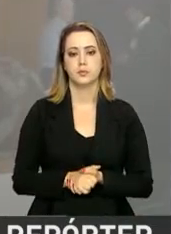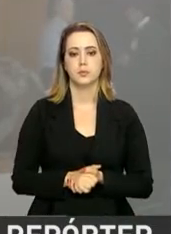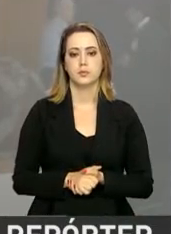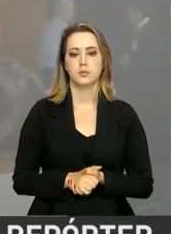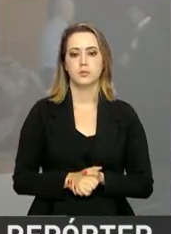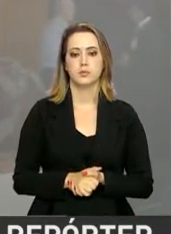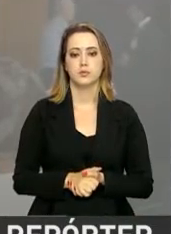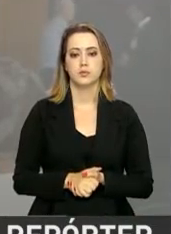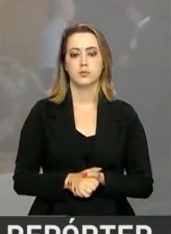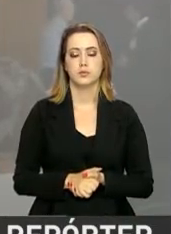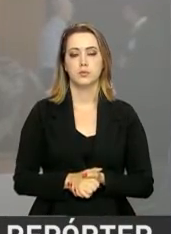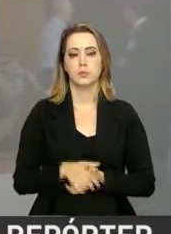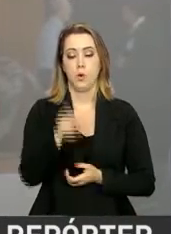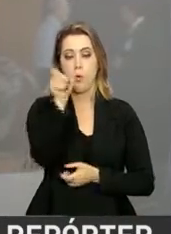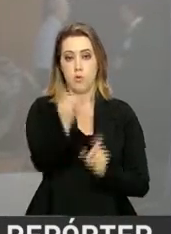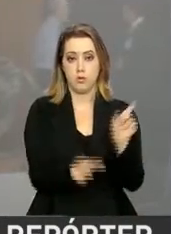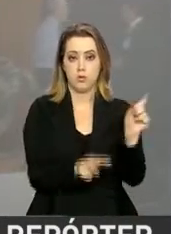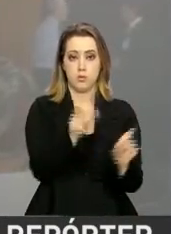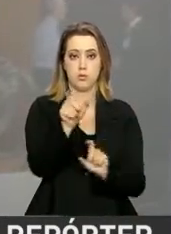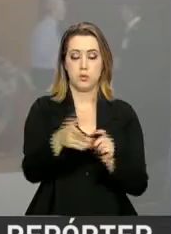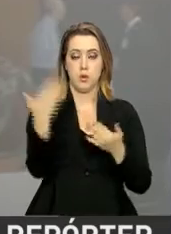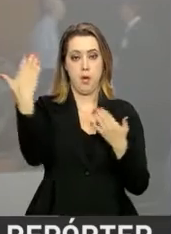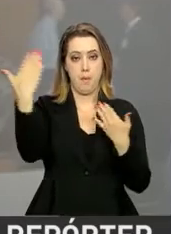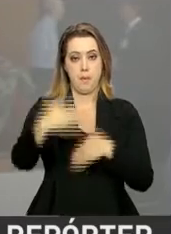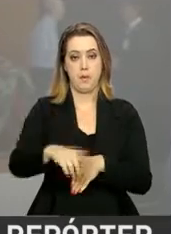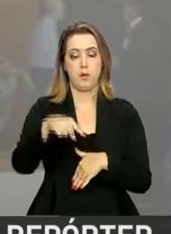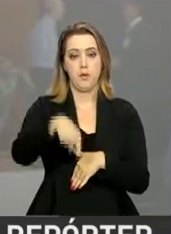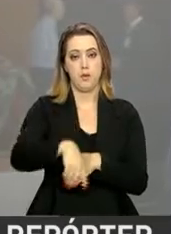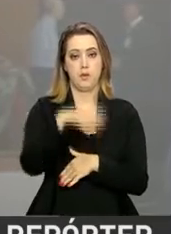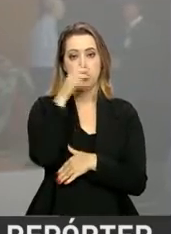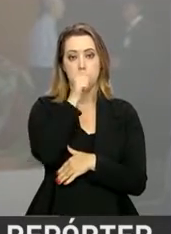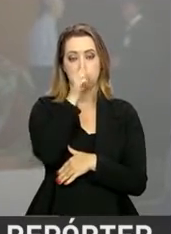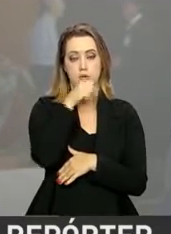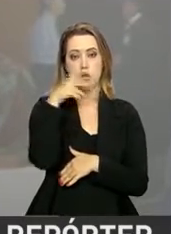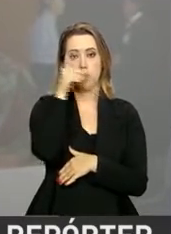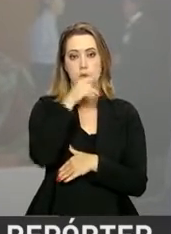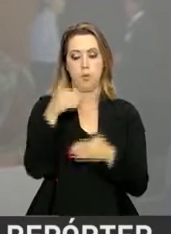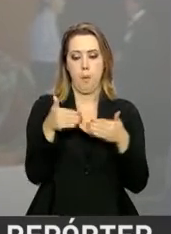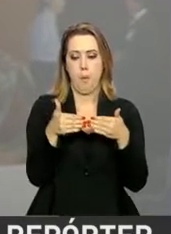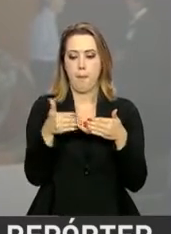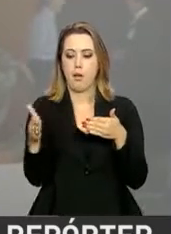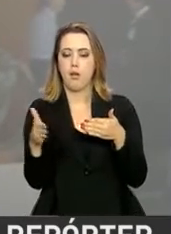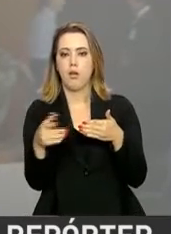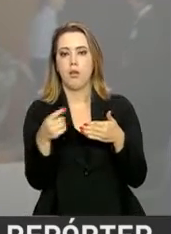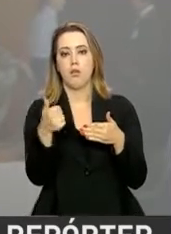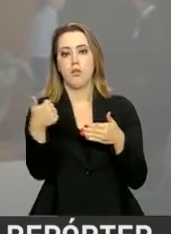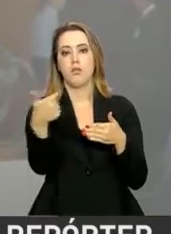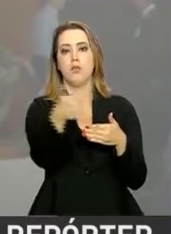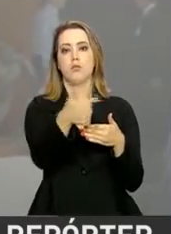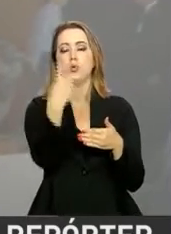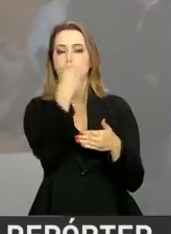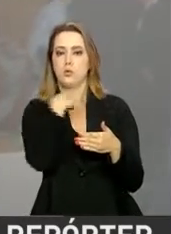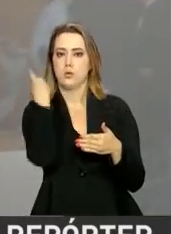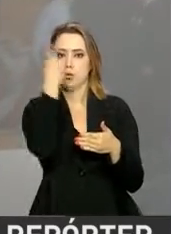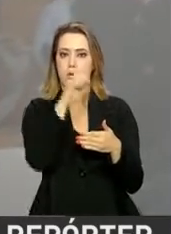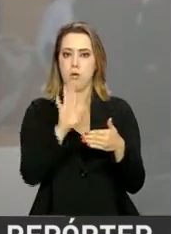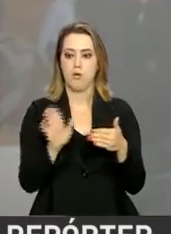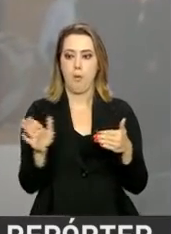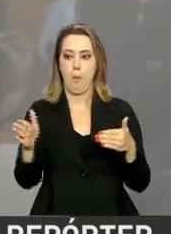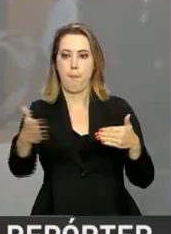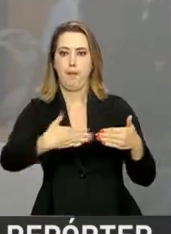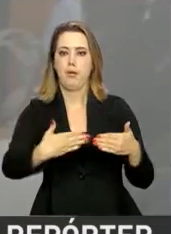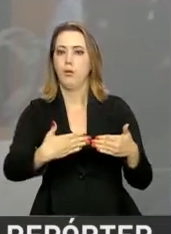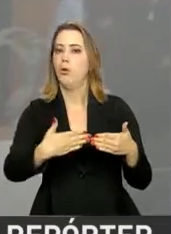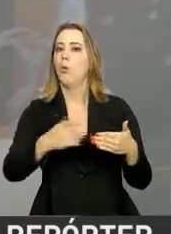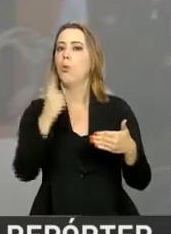para os alunos que vão fazer a prova neste final de semana os portões serão abertos ao meio dia e fechados à uma hora da tarde